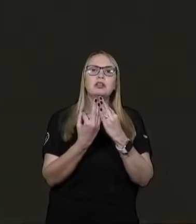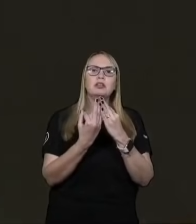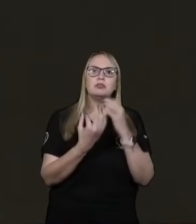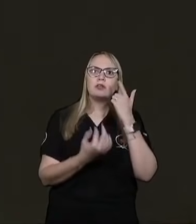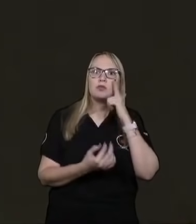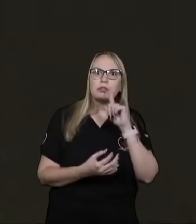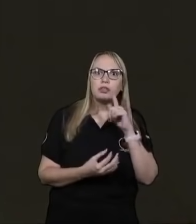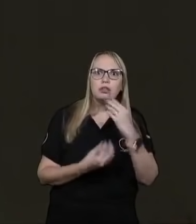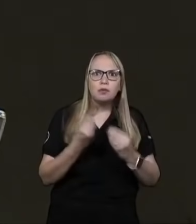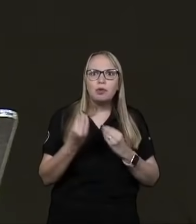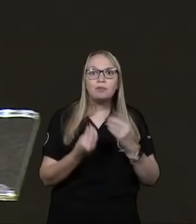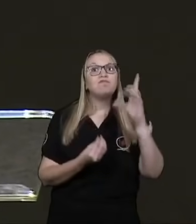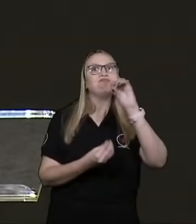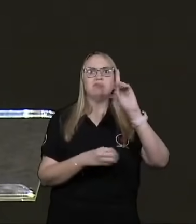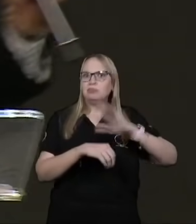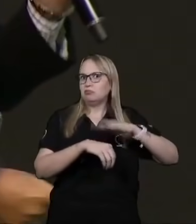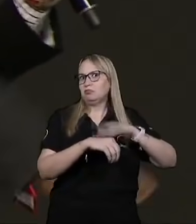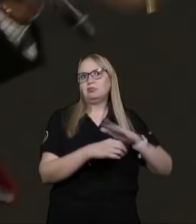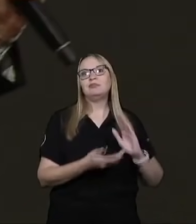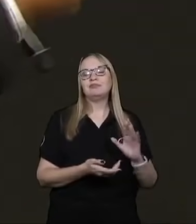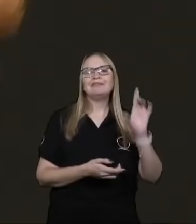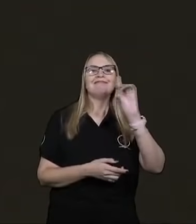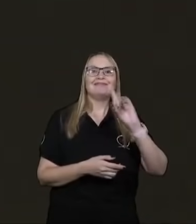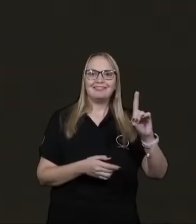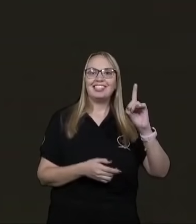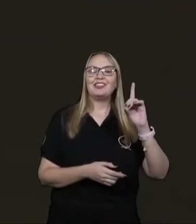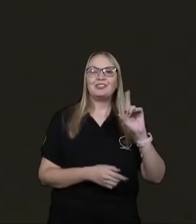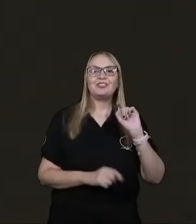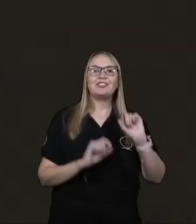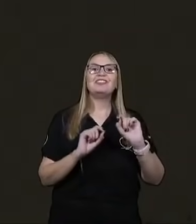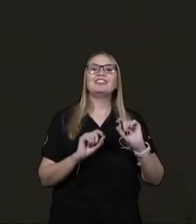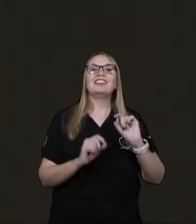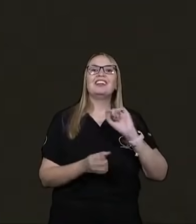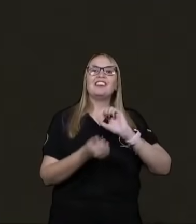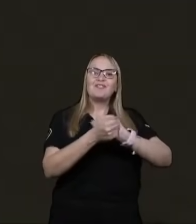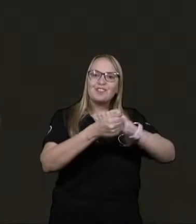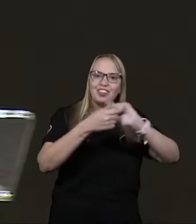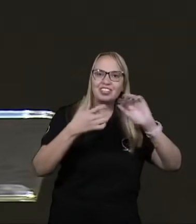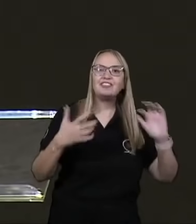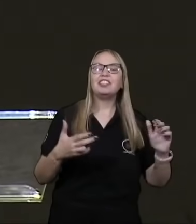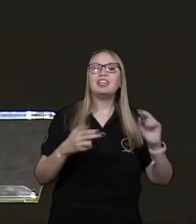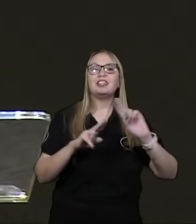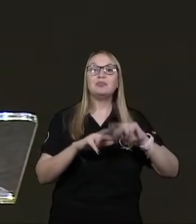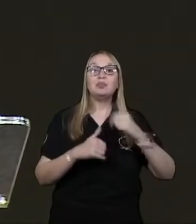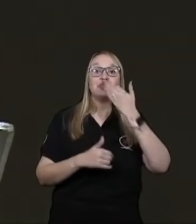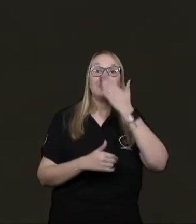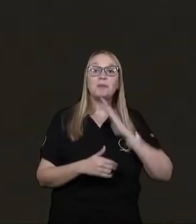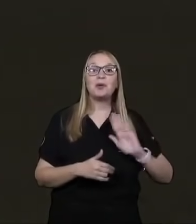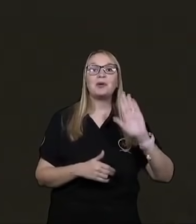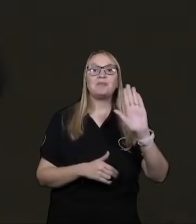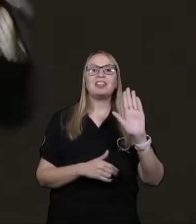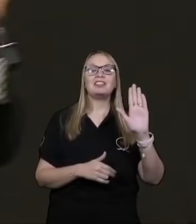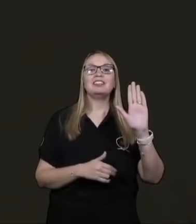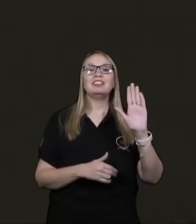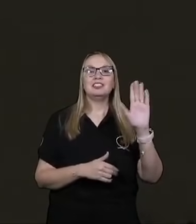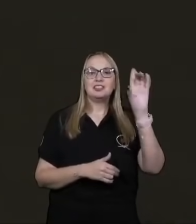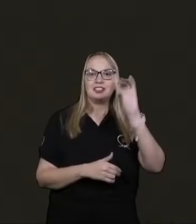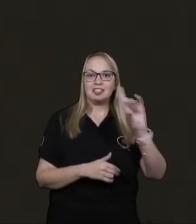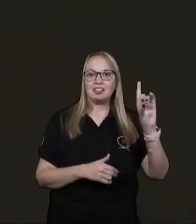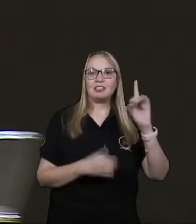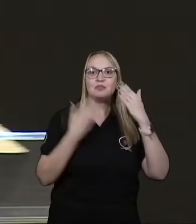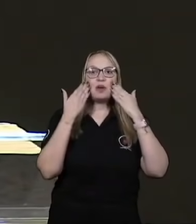bora onde ele chega é Deus é Deus Deus vai ser glorificado pelas promessas que ele